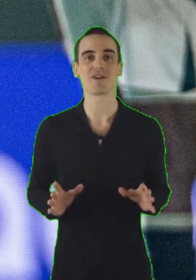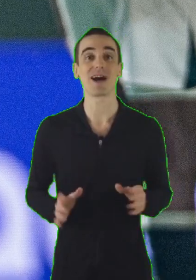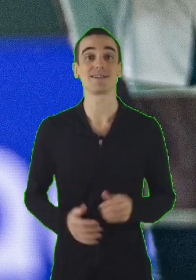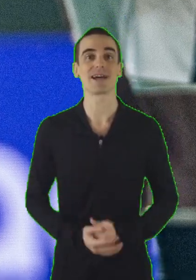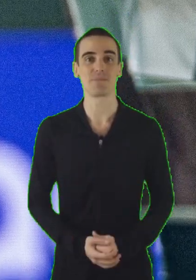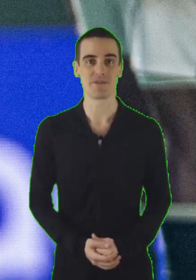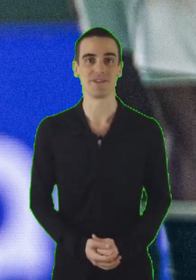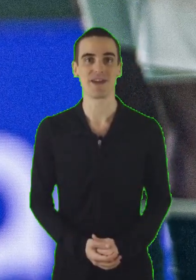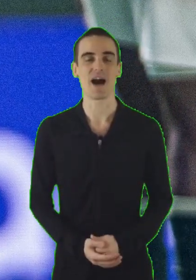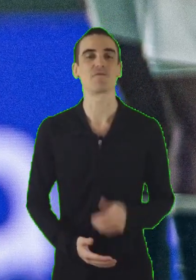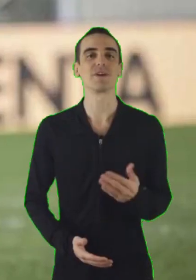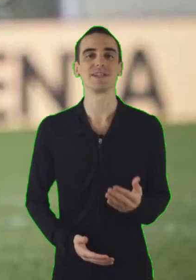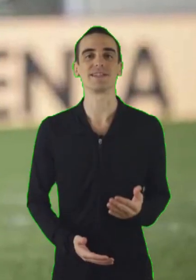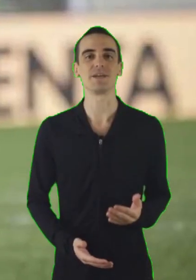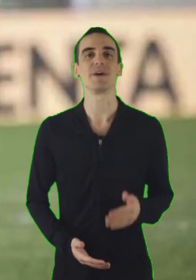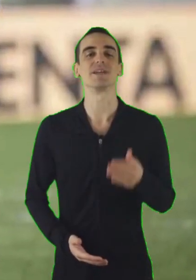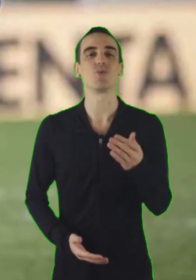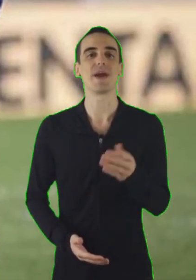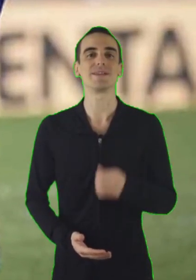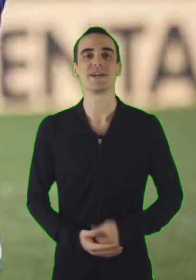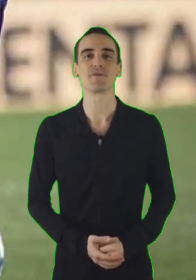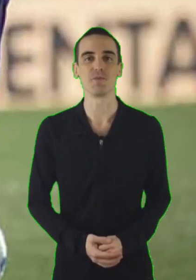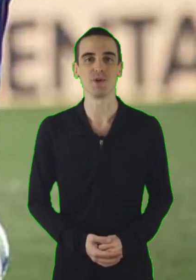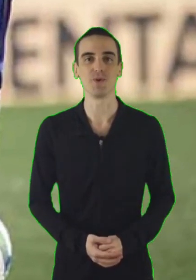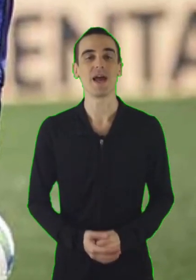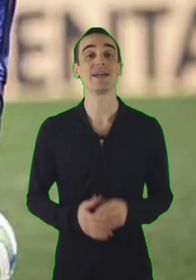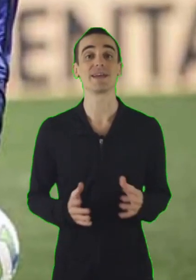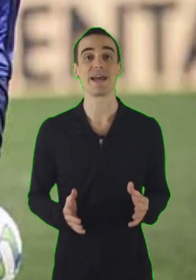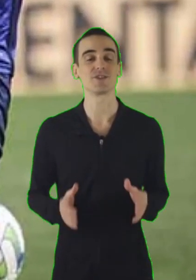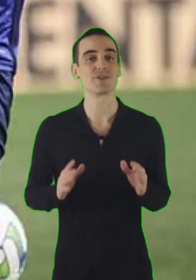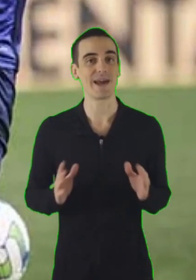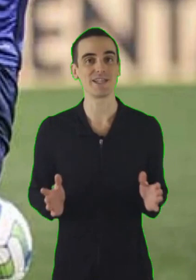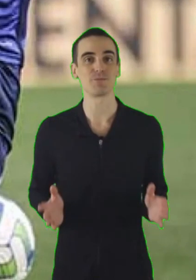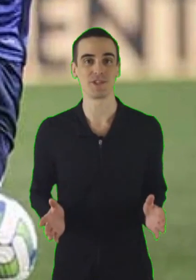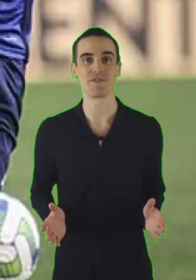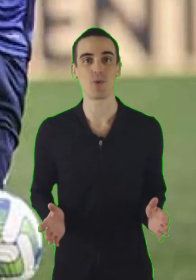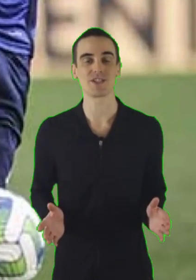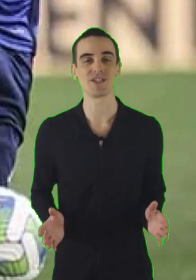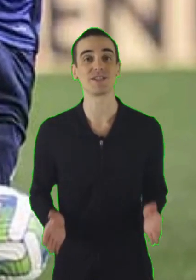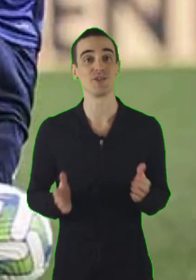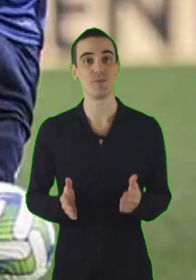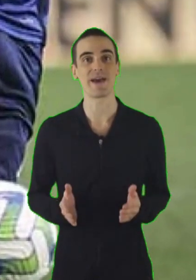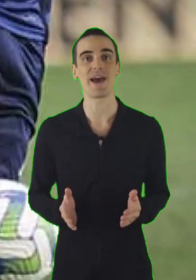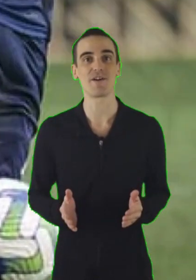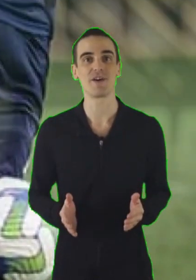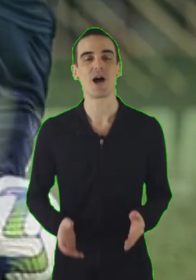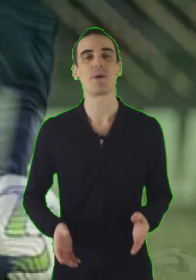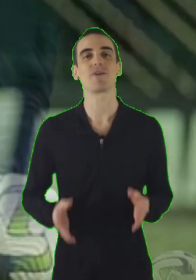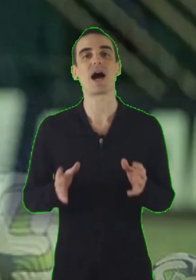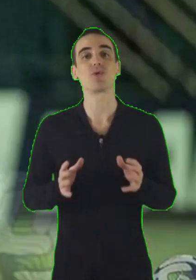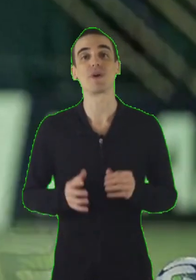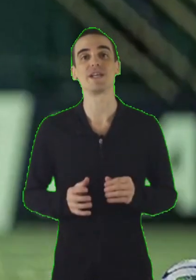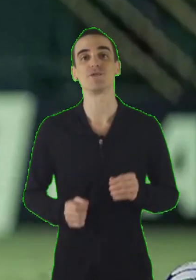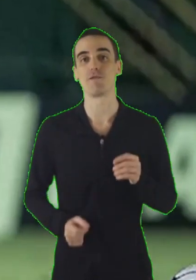Foi uma guerra e conseguimos os 3 pontos. Com Paulo Autuori, o Cruzeiro soma 7 pontos em 9 disputados. Melhor início de